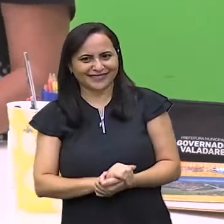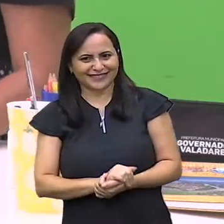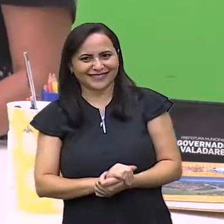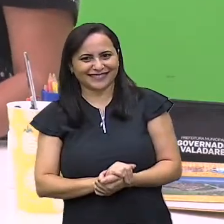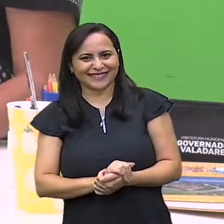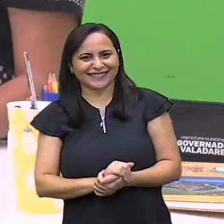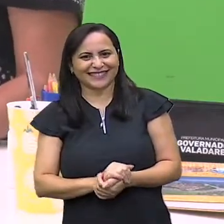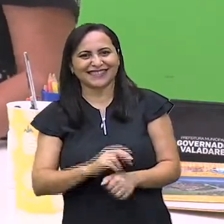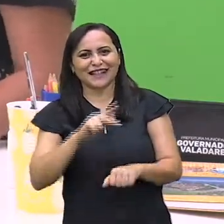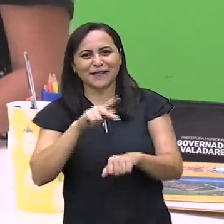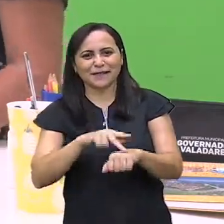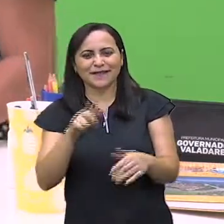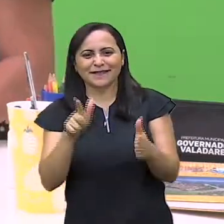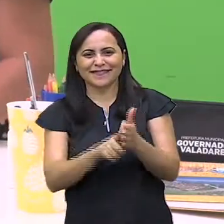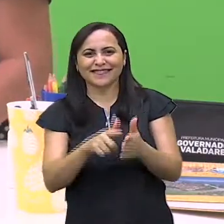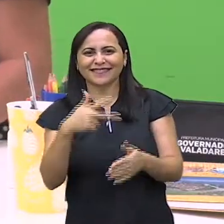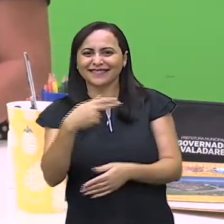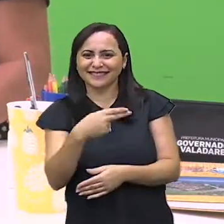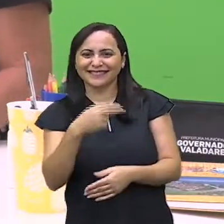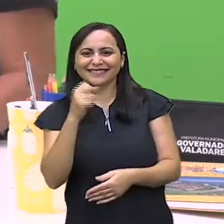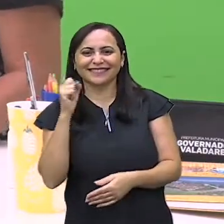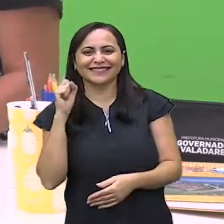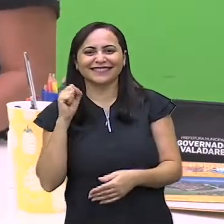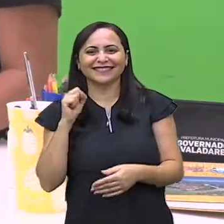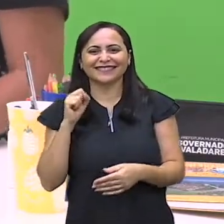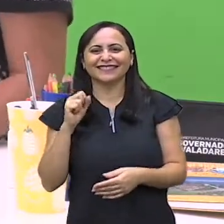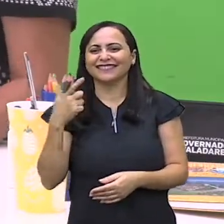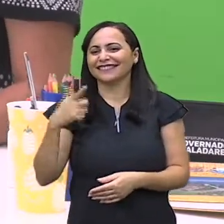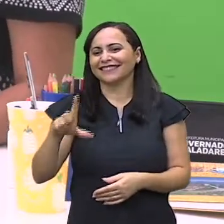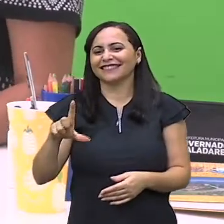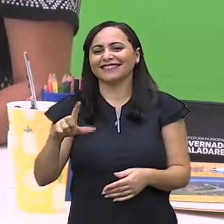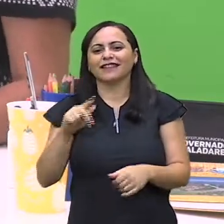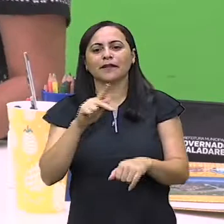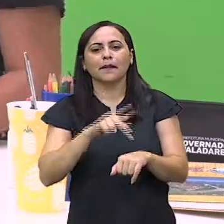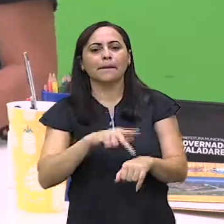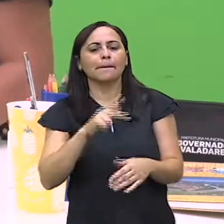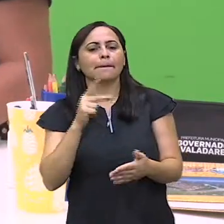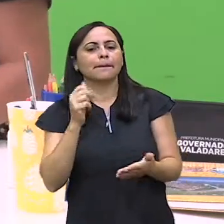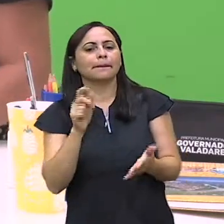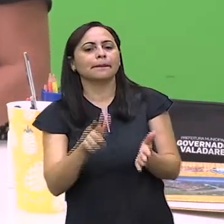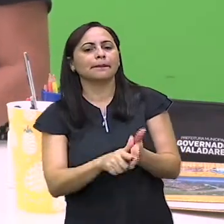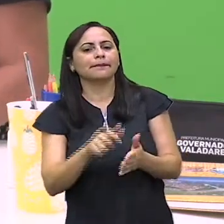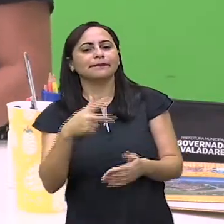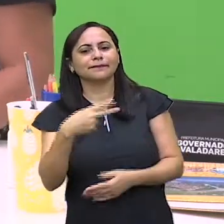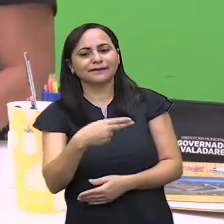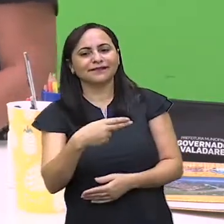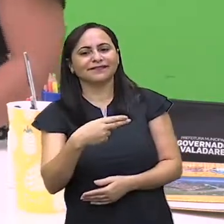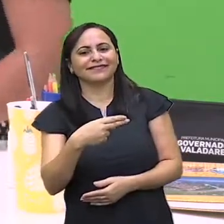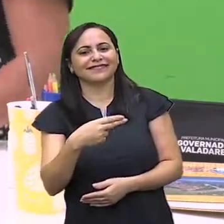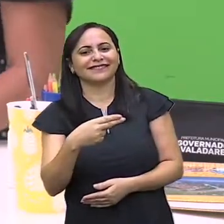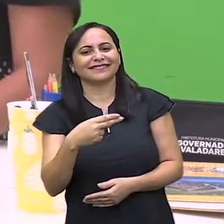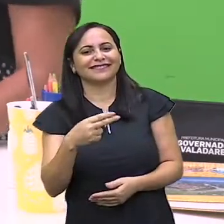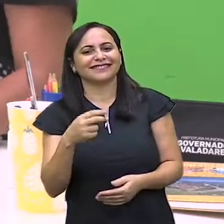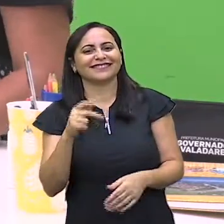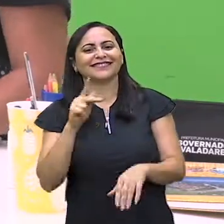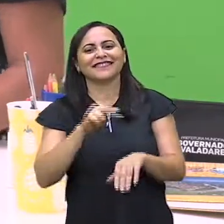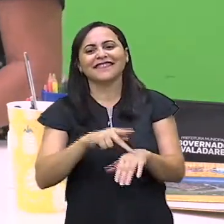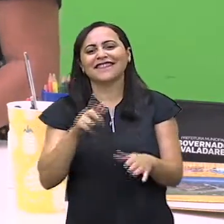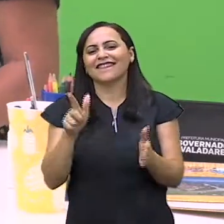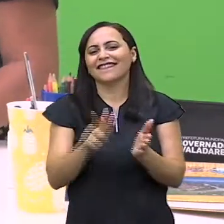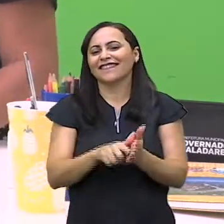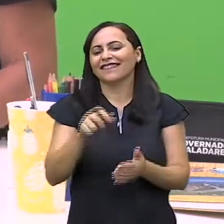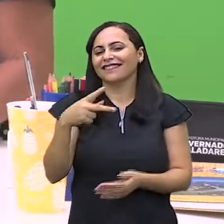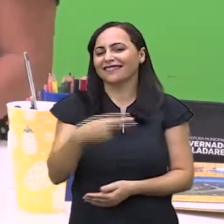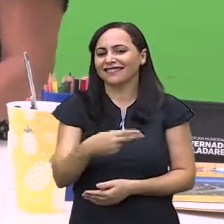pedra, papel, tesoura. De novo. De novo. Pedra, papel, tesoura. Pedra, papel,